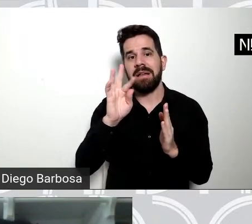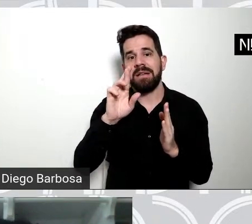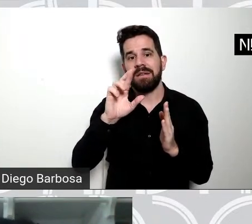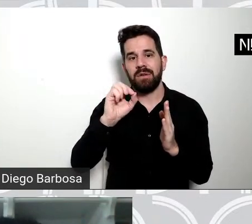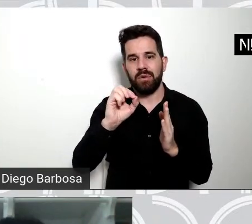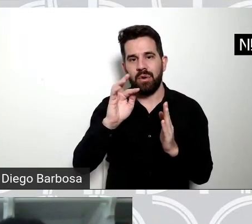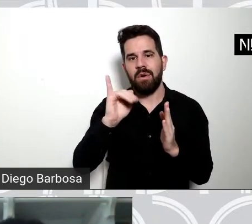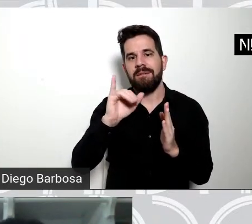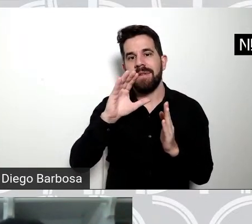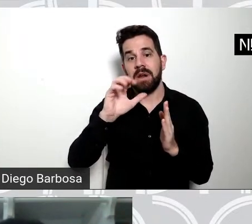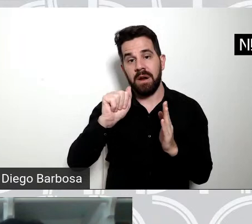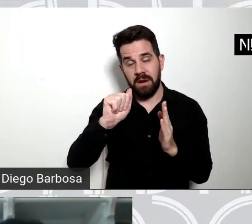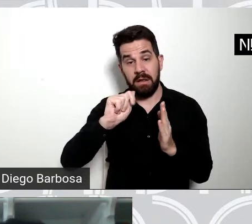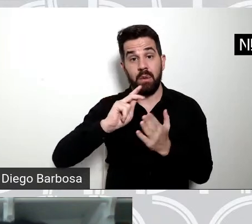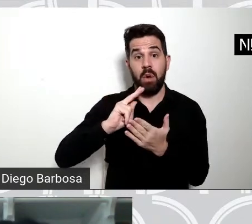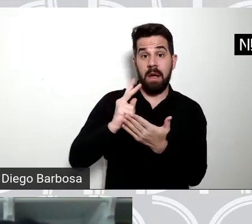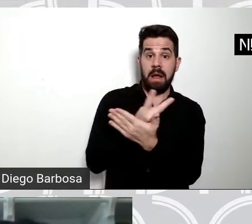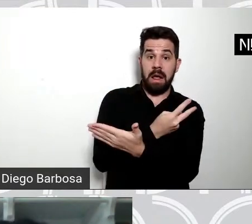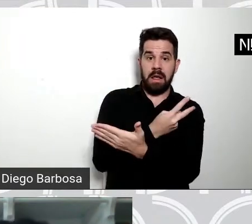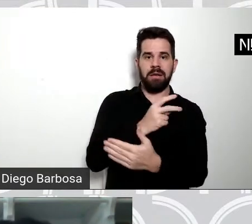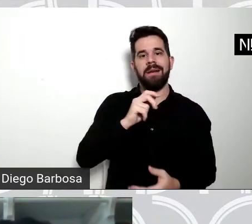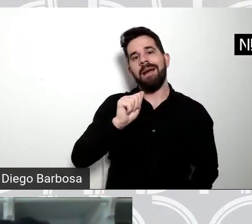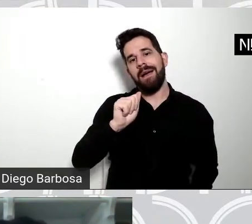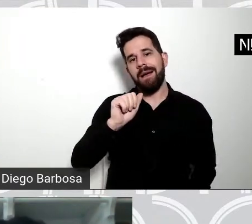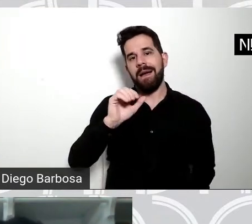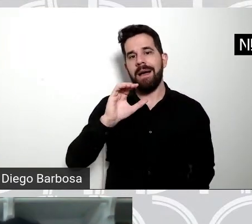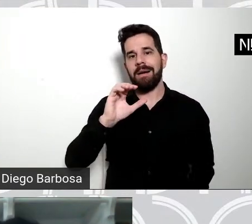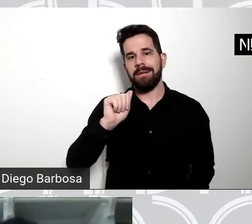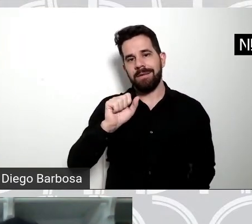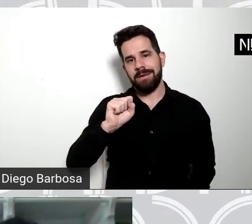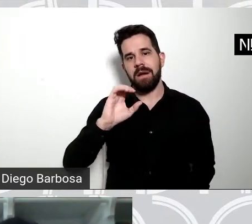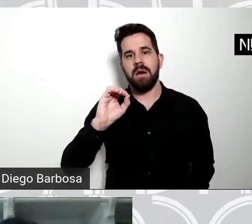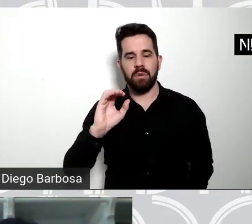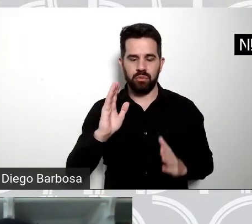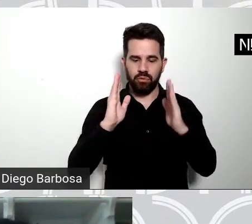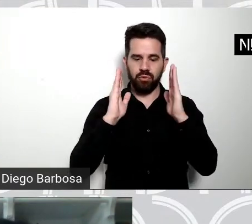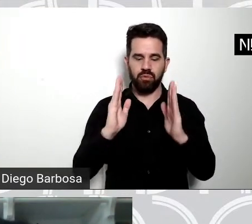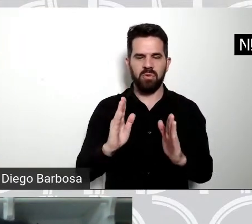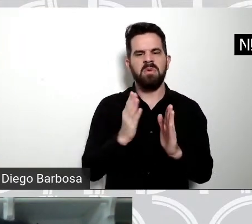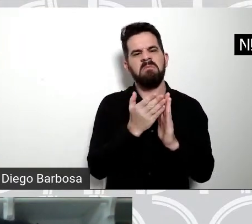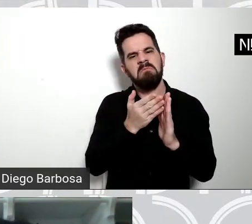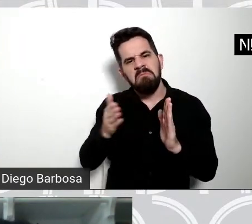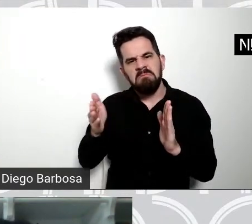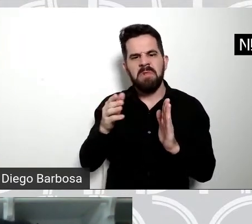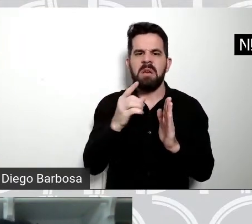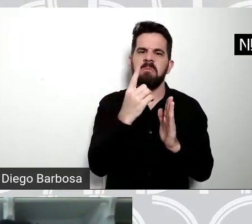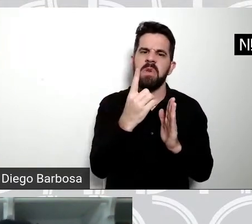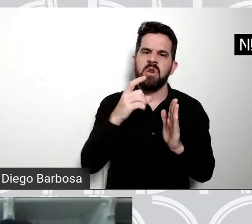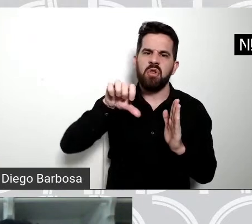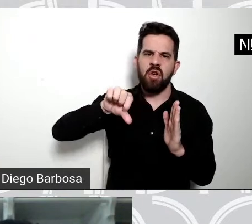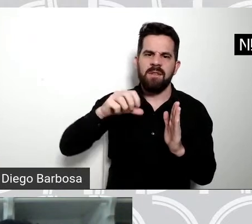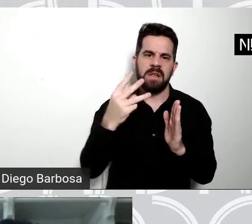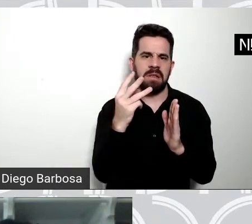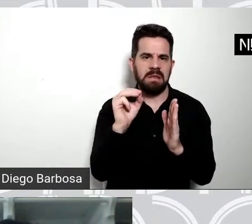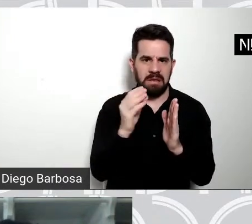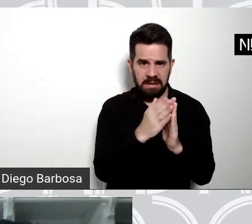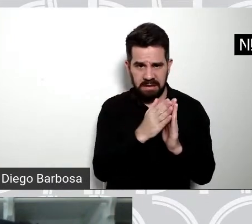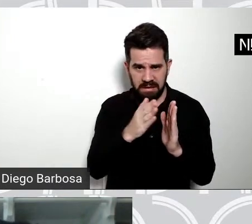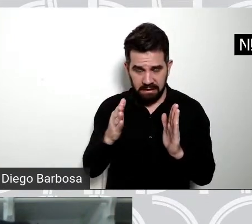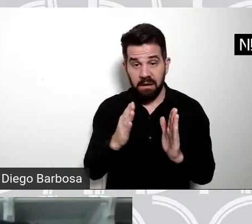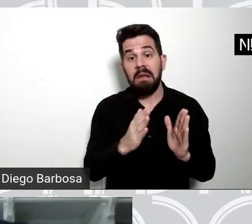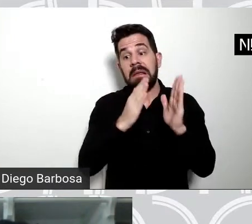do atraso, que já seria ali a partir dos anos 30, né? E depois ele fala de